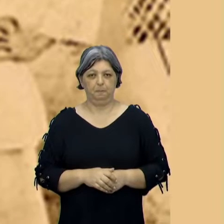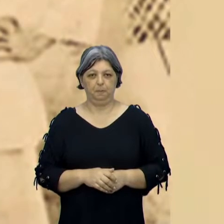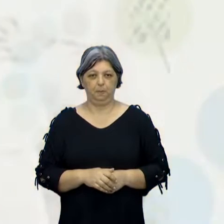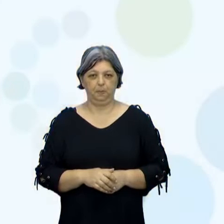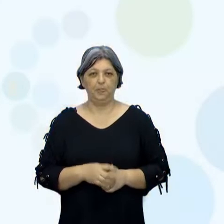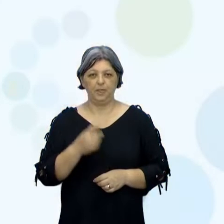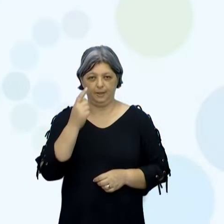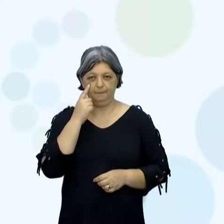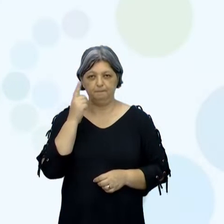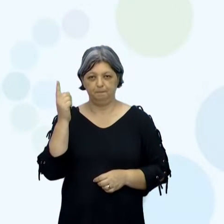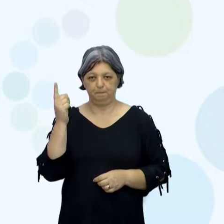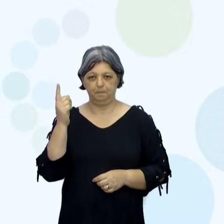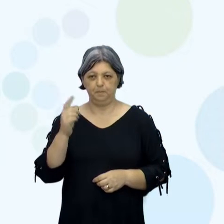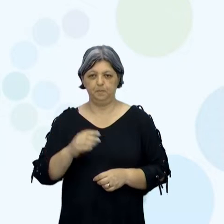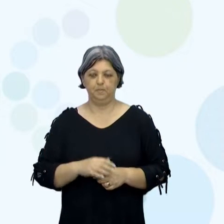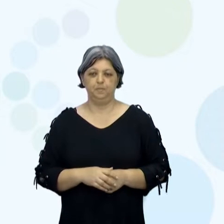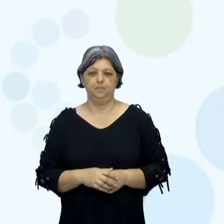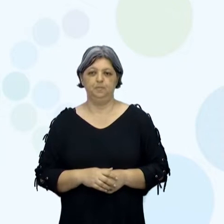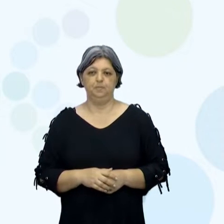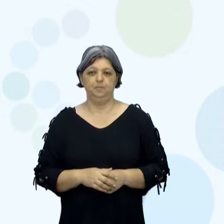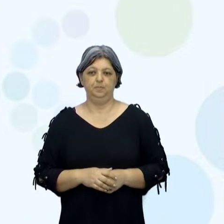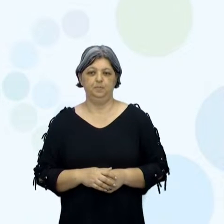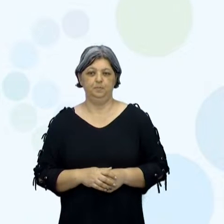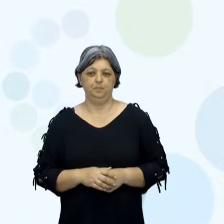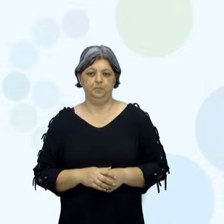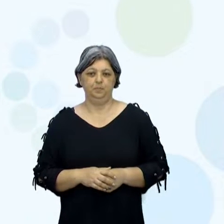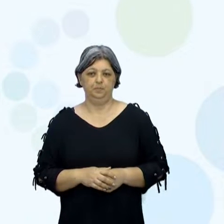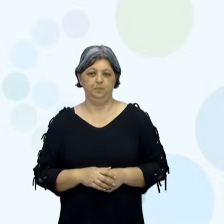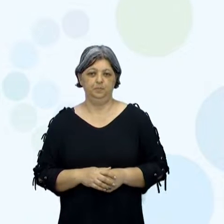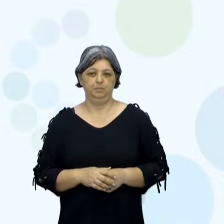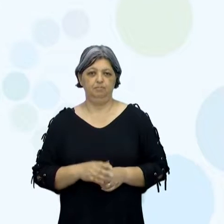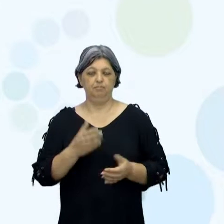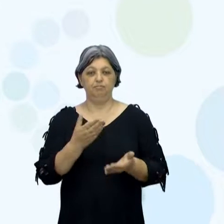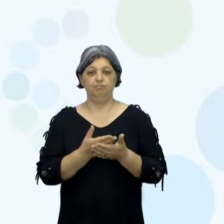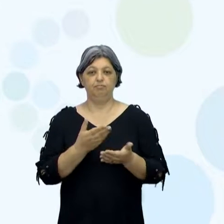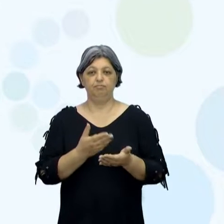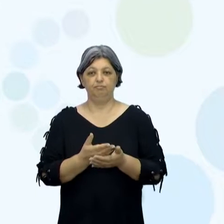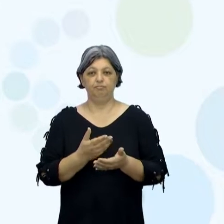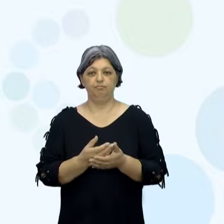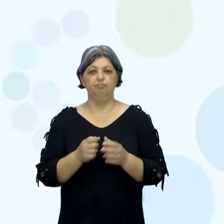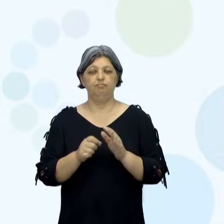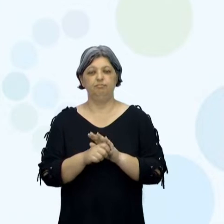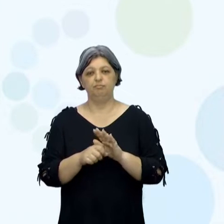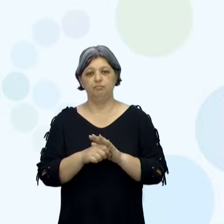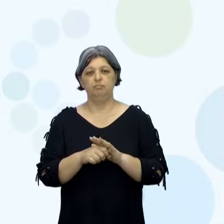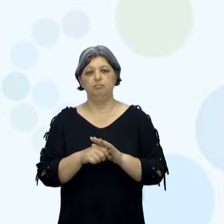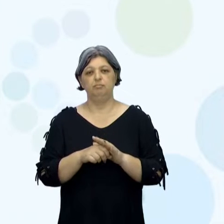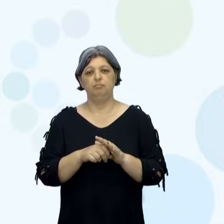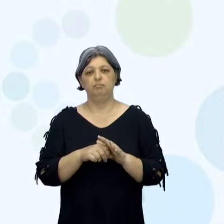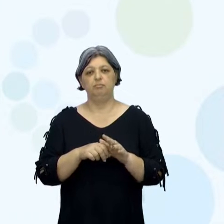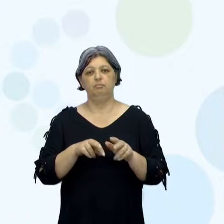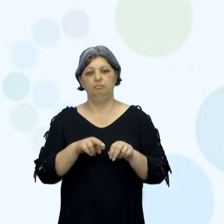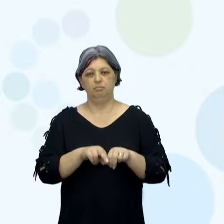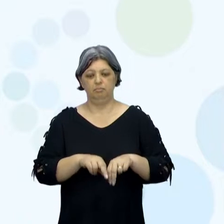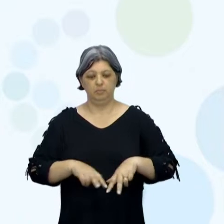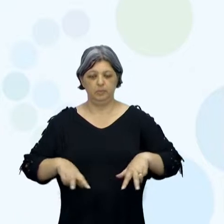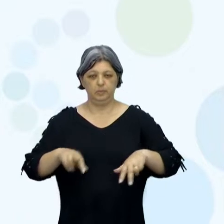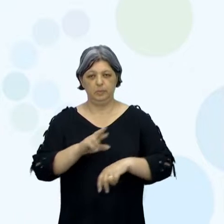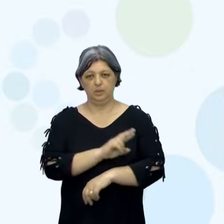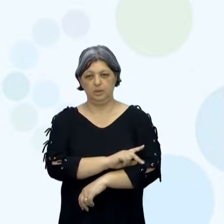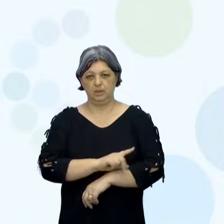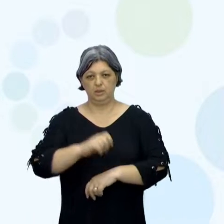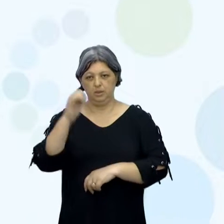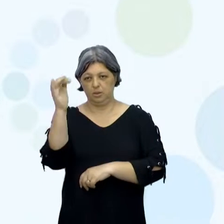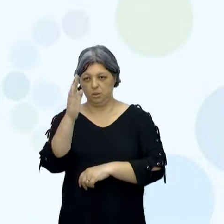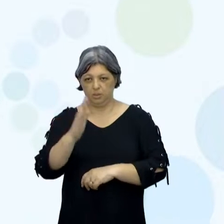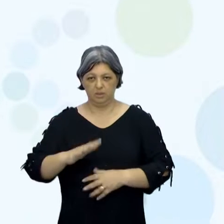Inclusive está aí na tela para vocês, né? A gente está vendo então a nossa aula aí sobre questões étnico-raciais no Brasil